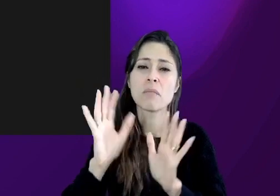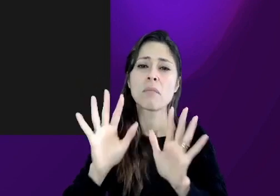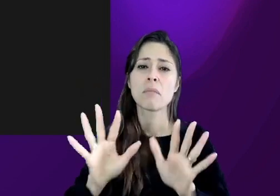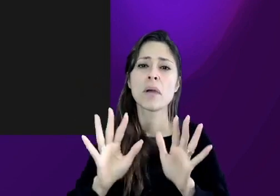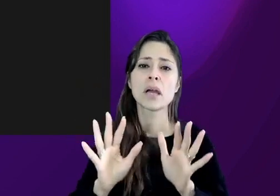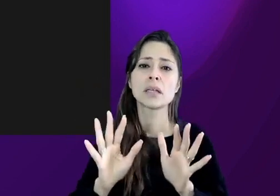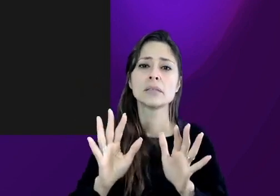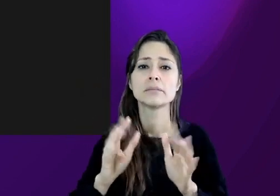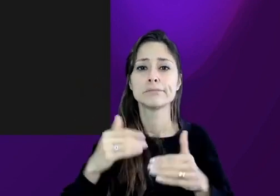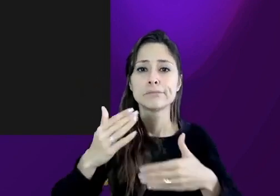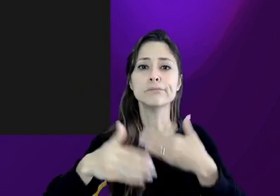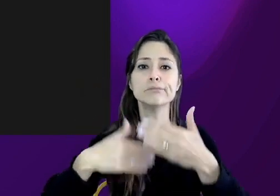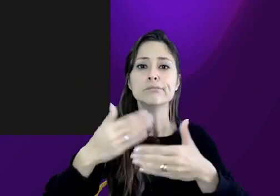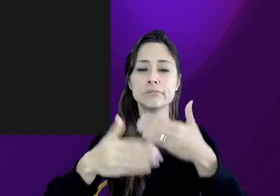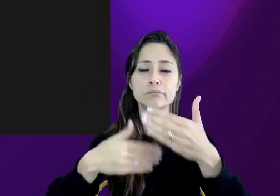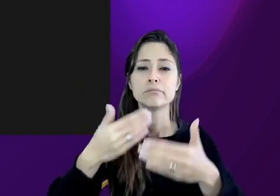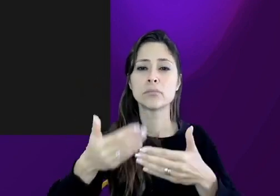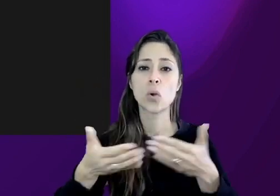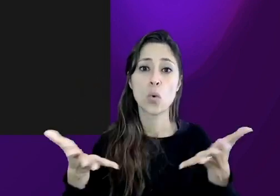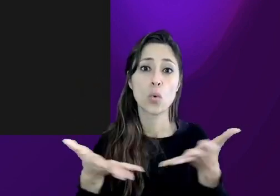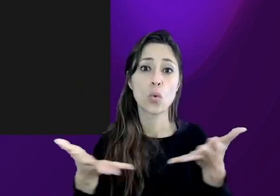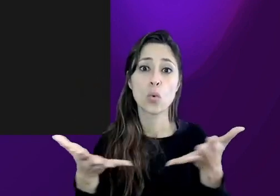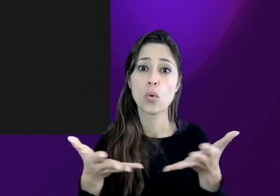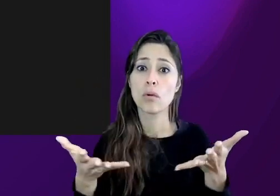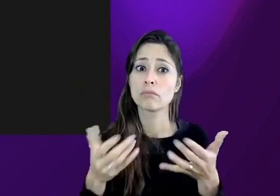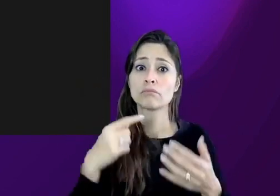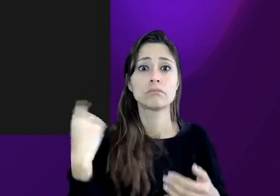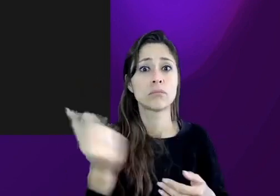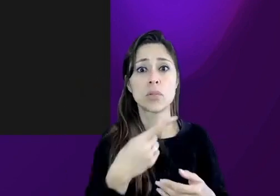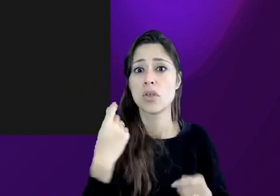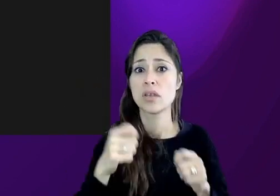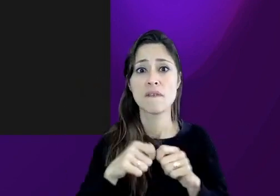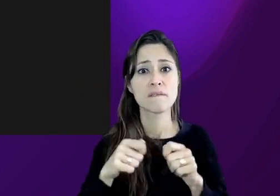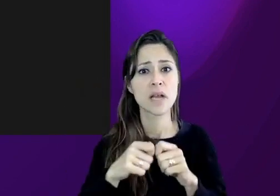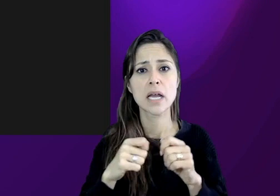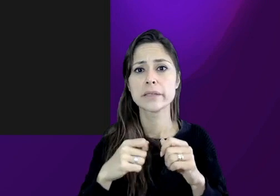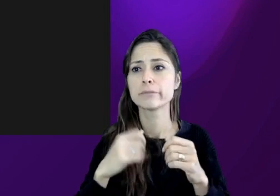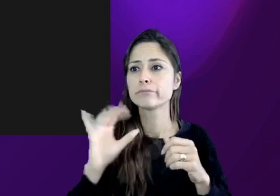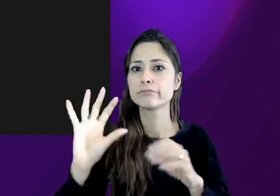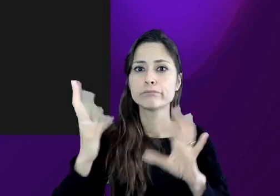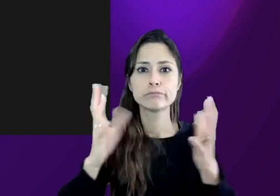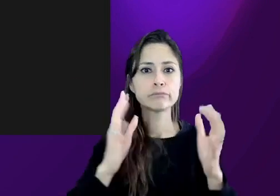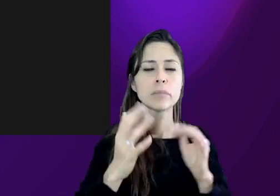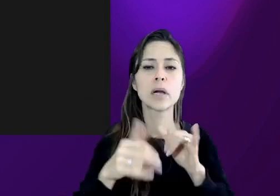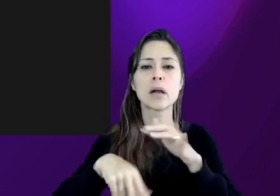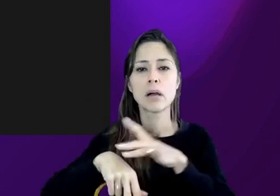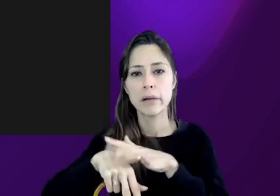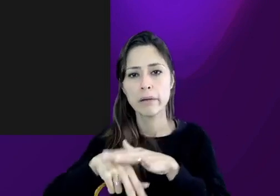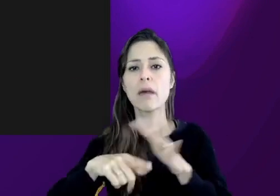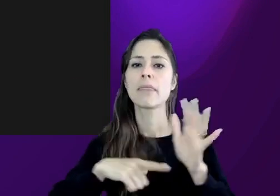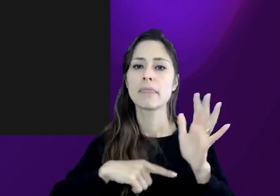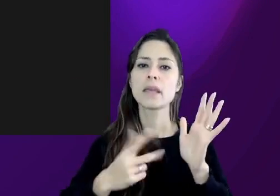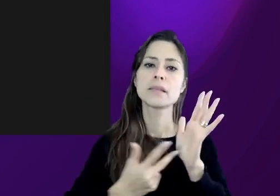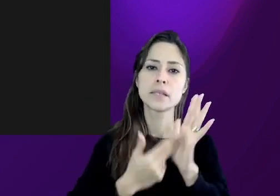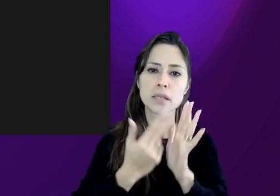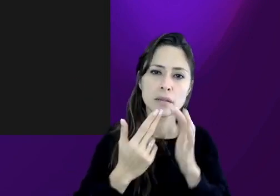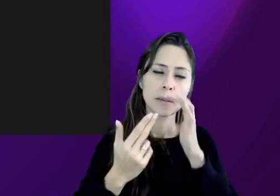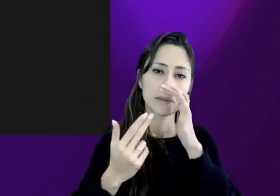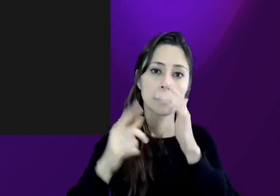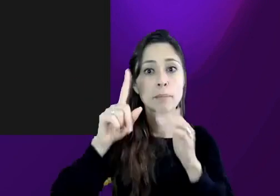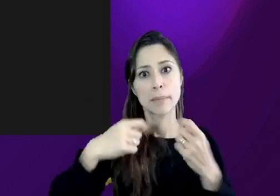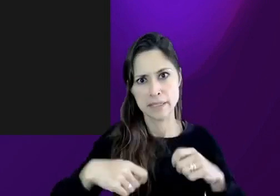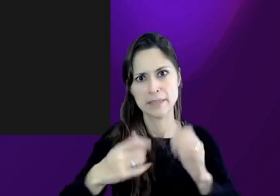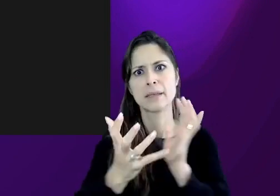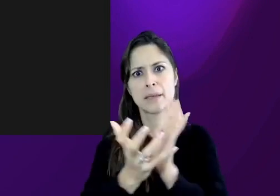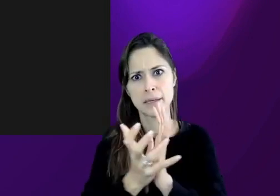foi caminhando, e hoje em dia a gente acaba fazendo em todos os casos, claro que tem que ser um centro de referência, equipe treinada, que vai ter um